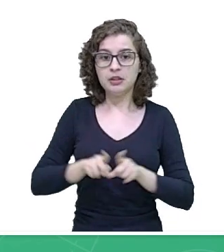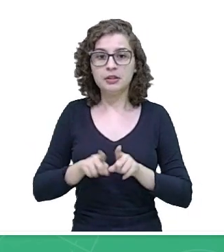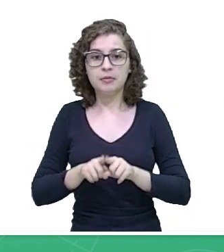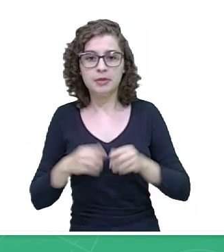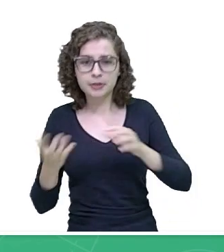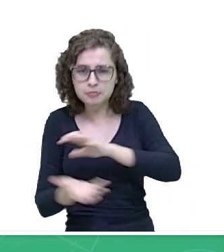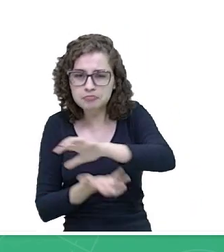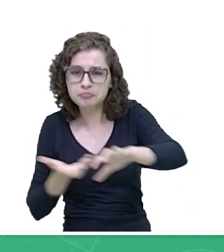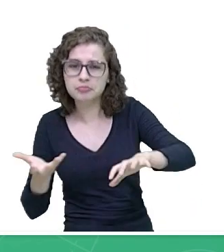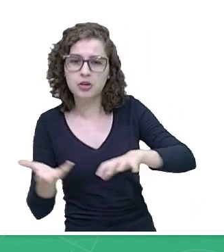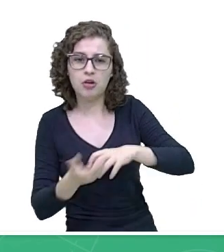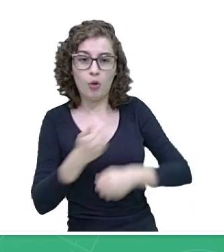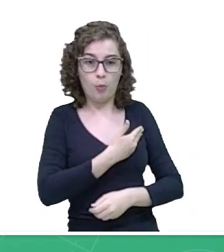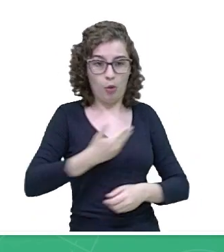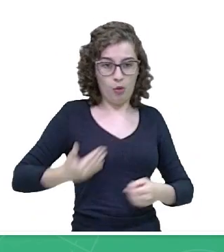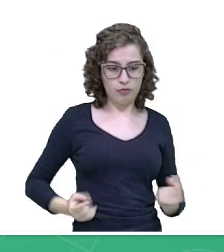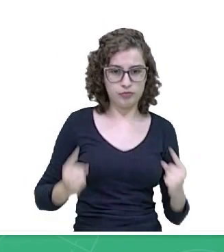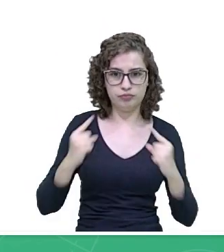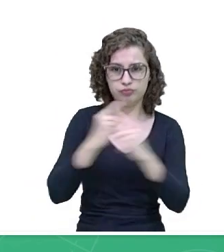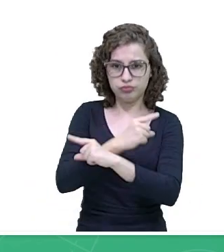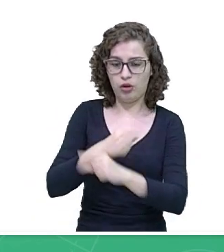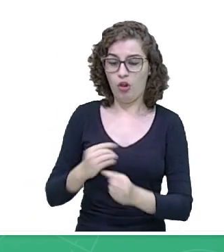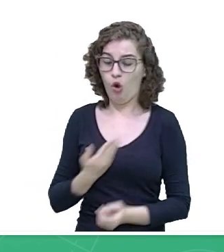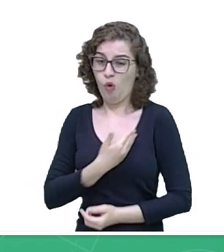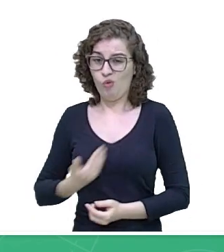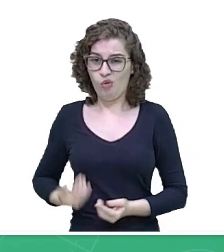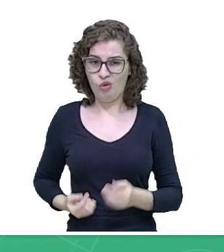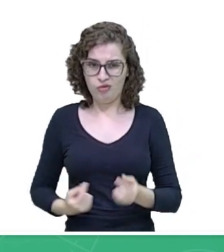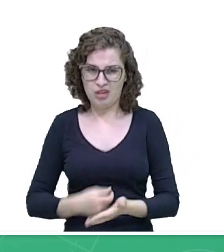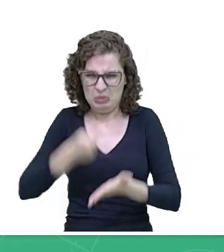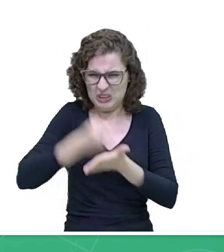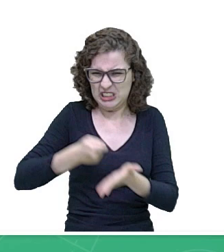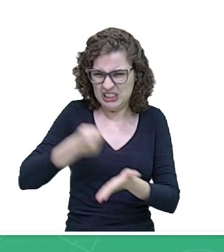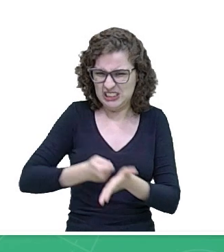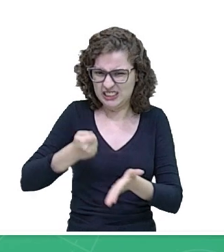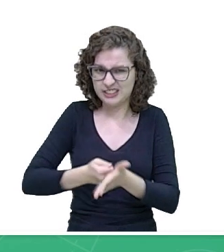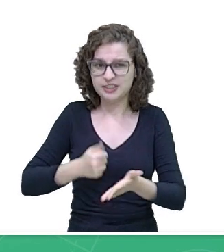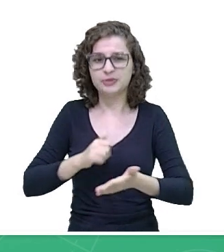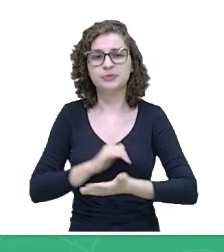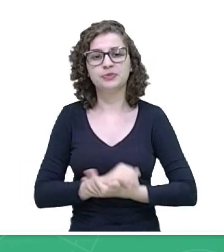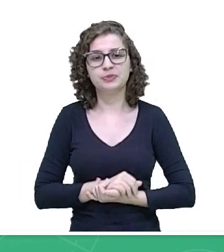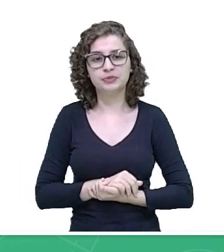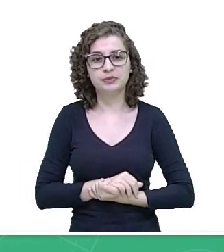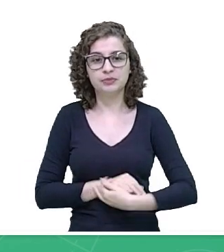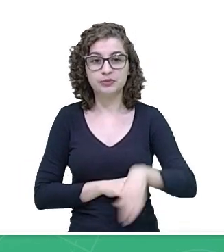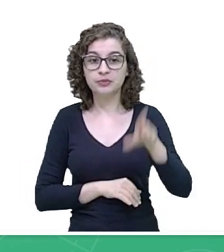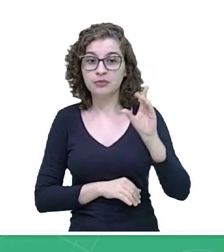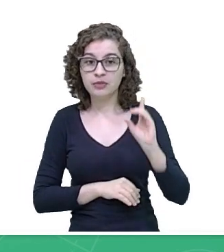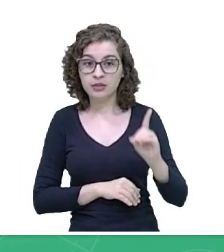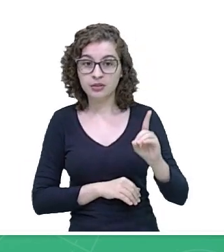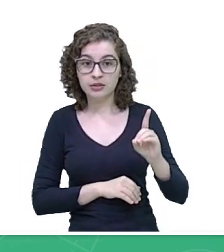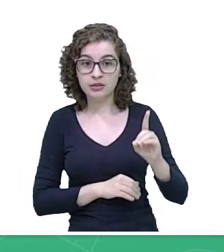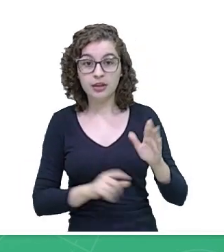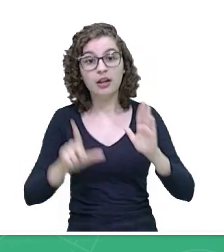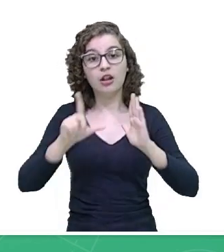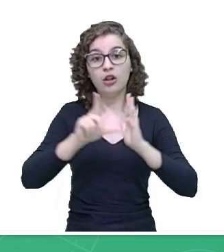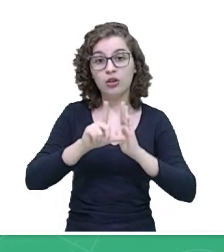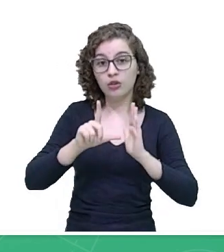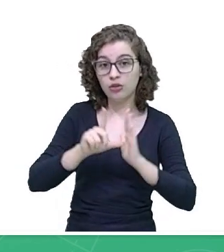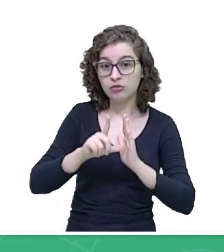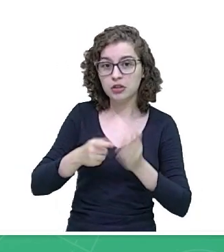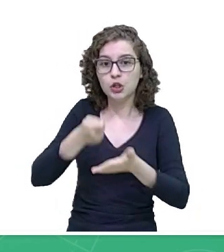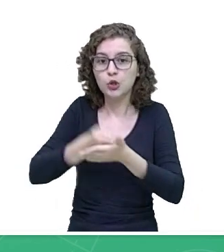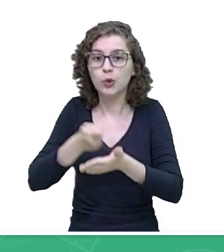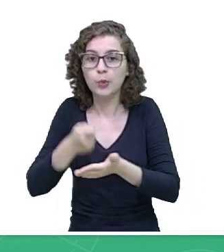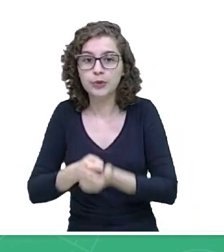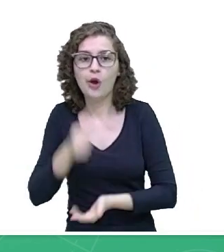rebelião contra governos tirânicos. Vamos lá. Letra D, luteranos, que obrigam as mulheres e os